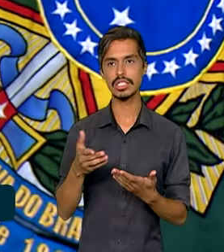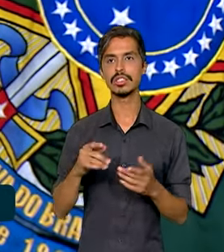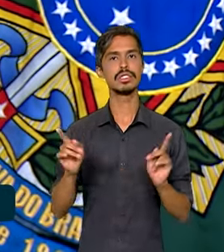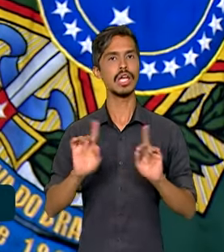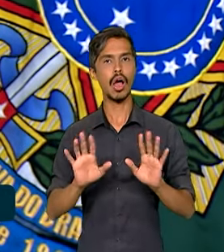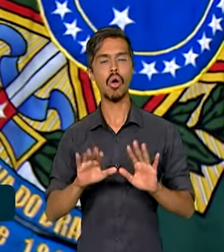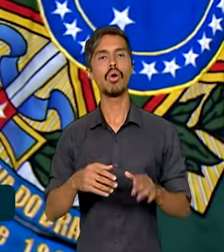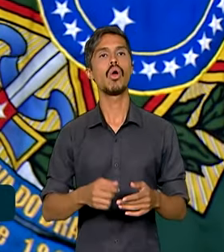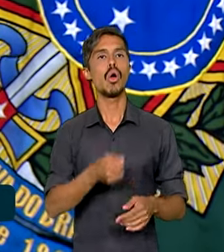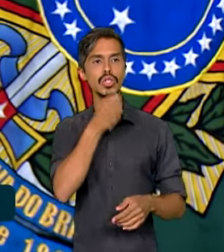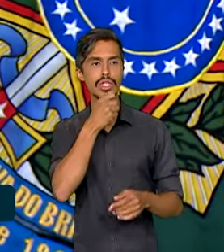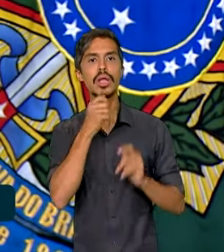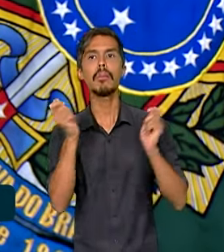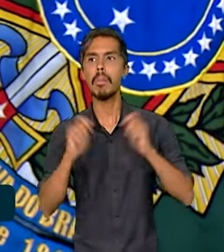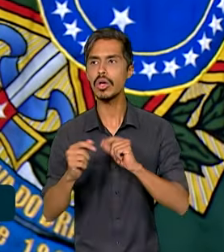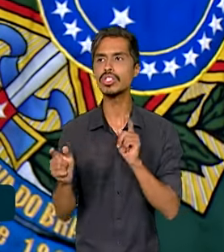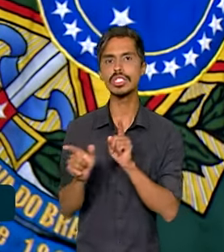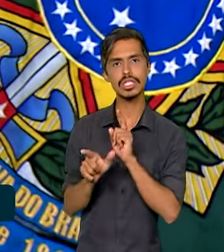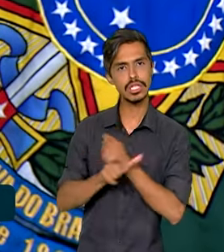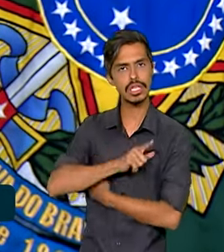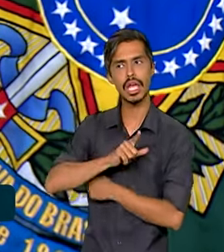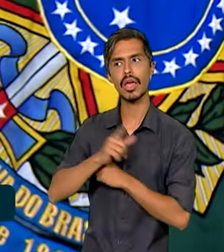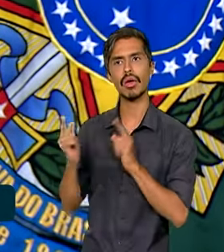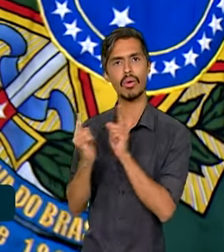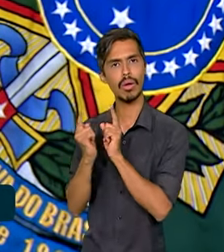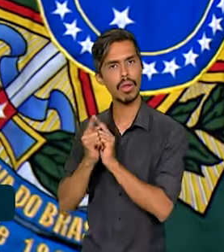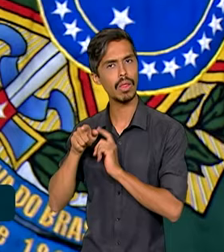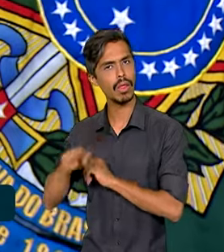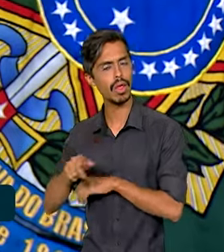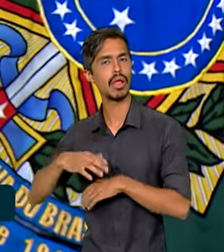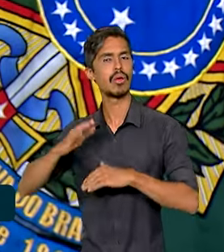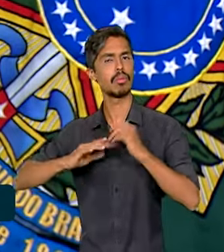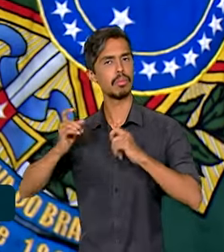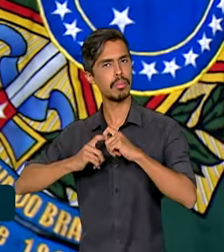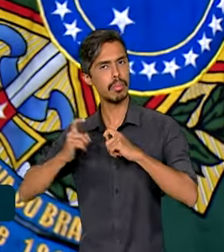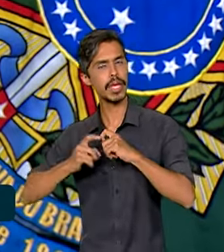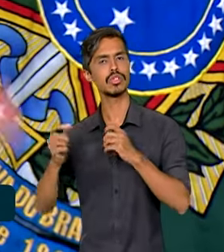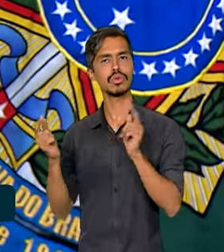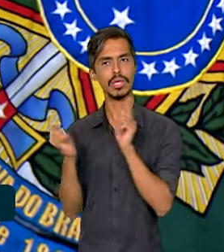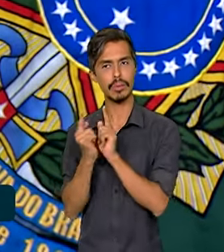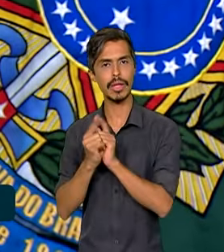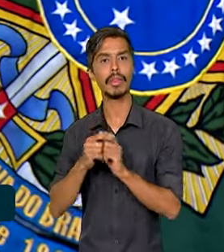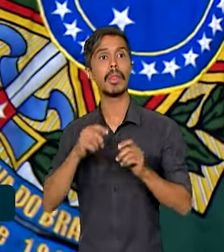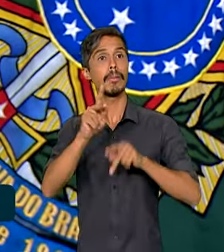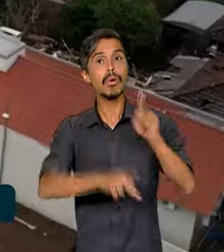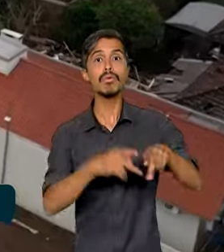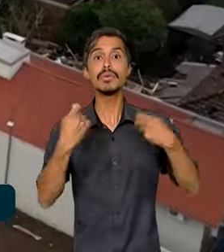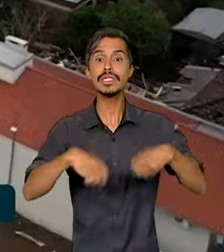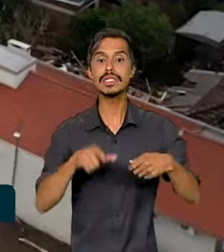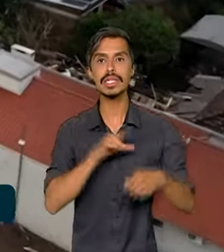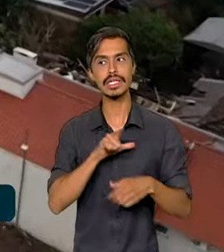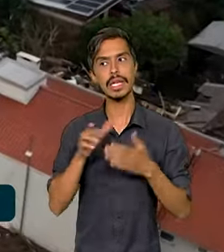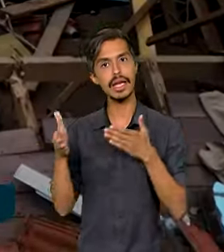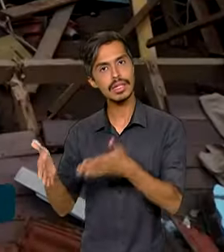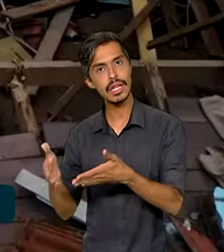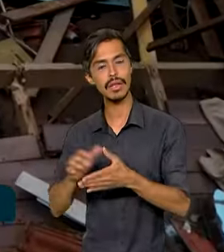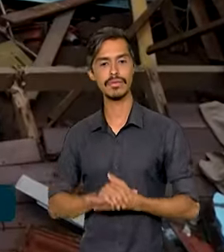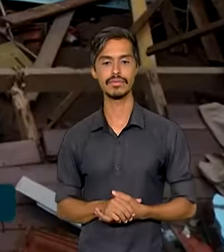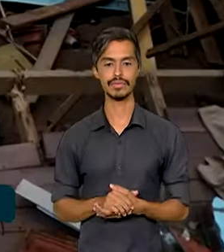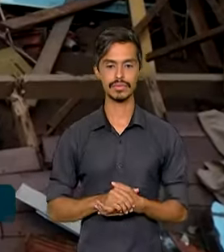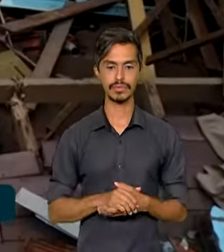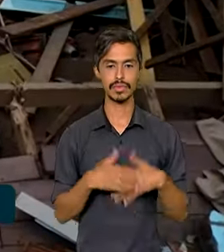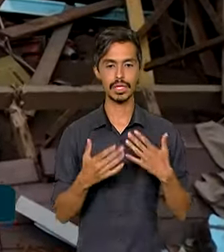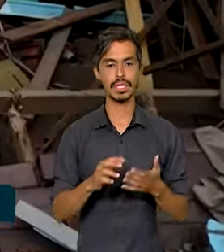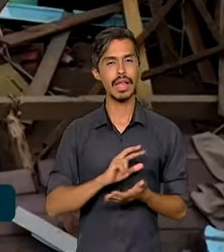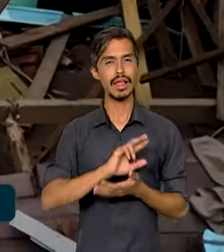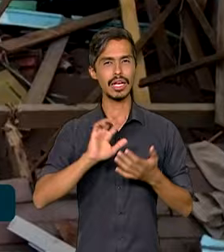ter acesso a especialista o povo humilde tem que ter acesso a especialista sobre os eventos climáticos